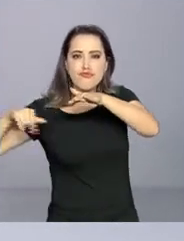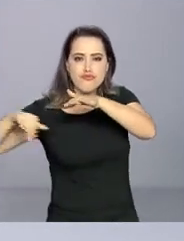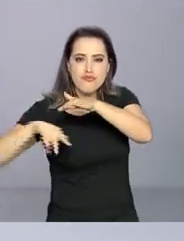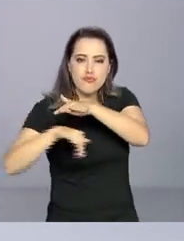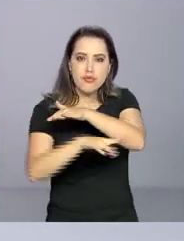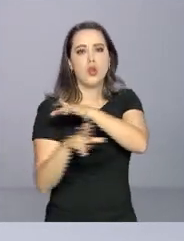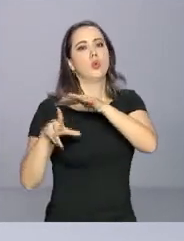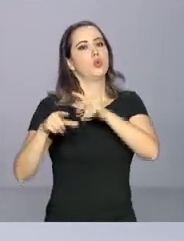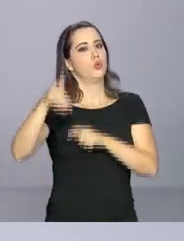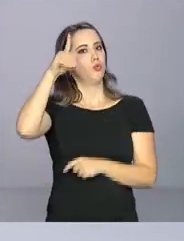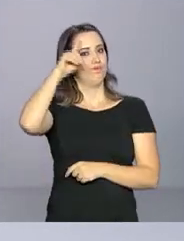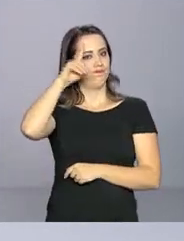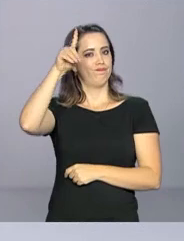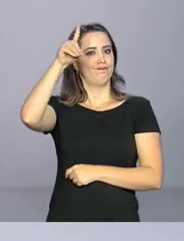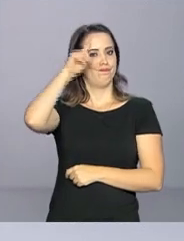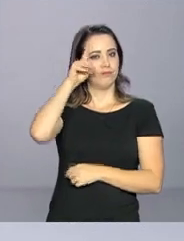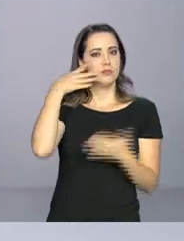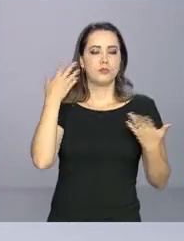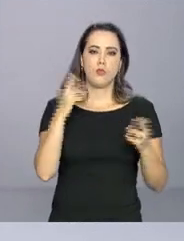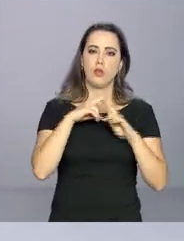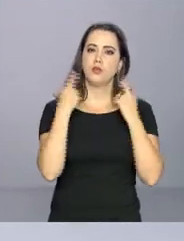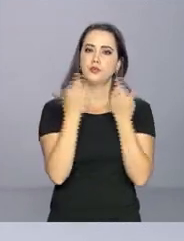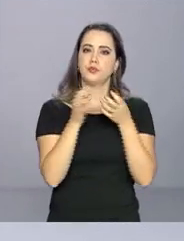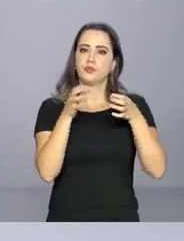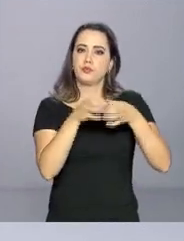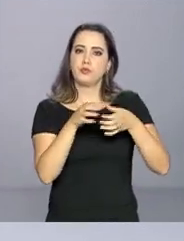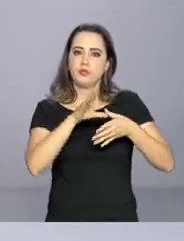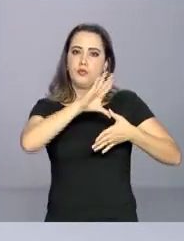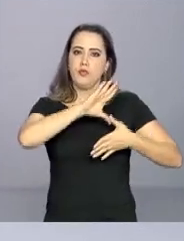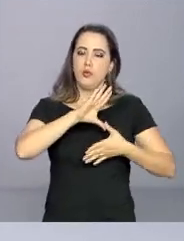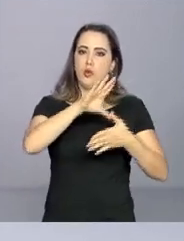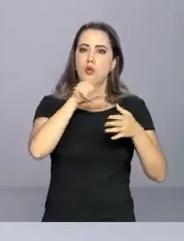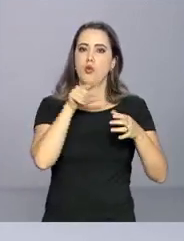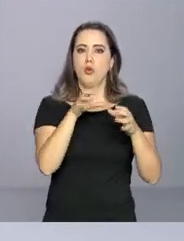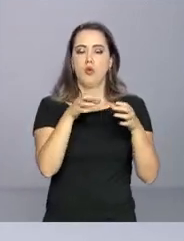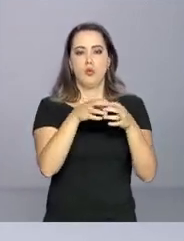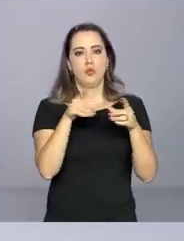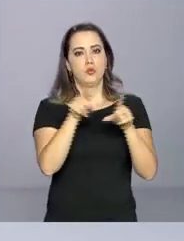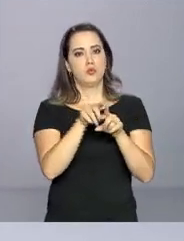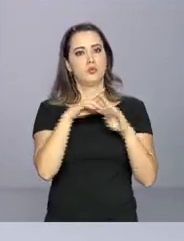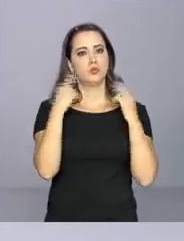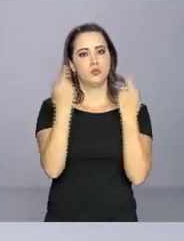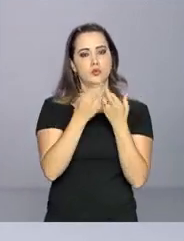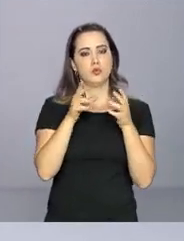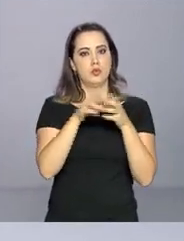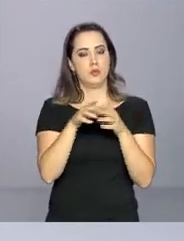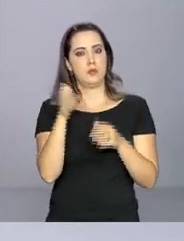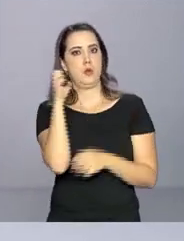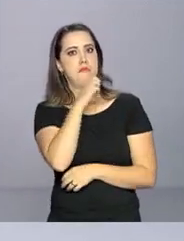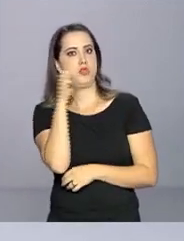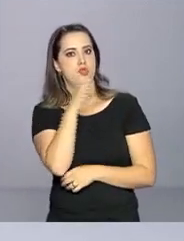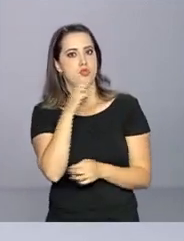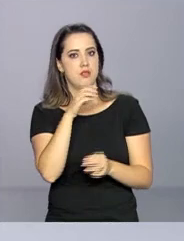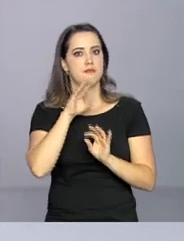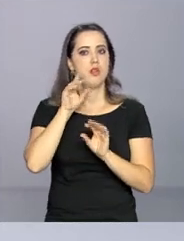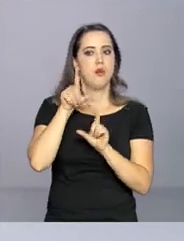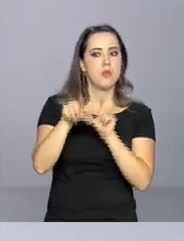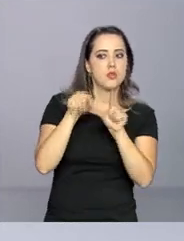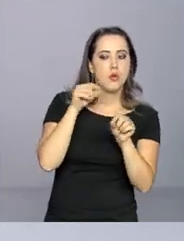imigrantes todos os dias. Por isso, a Organização dos Estados Americanos vai se reunir em caráter de